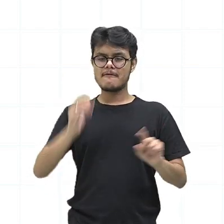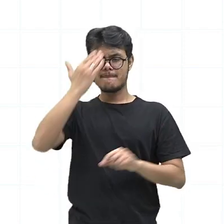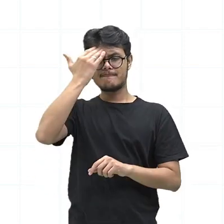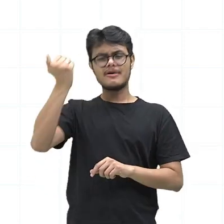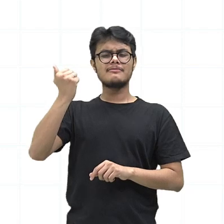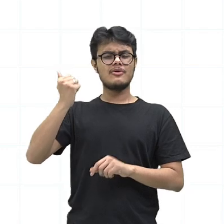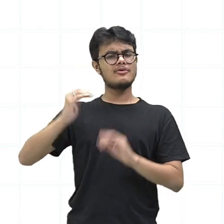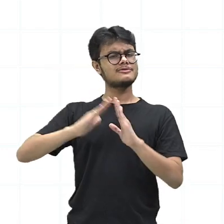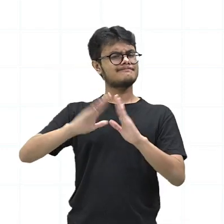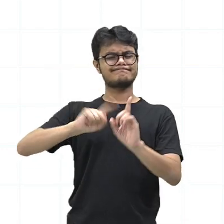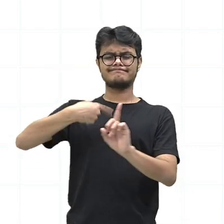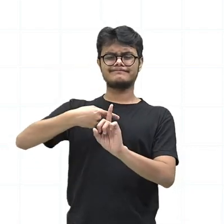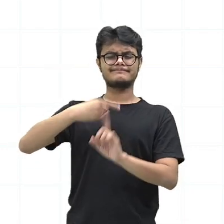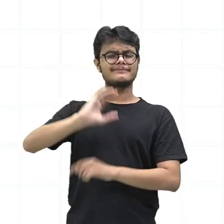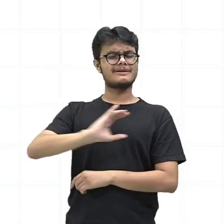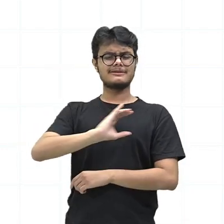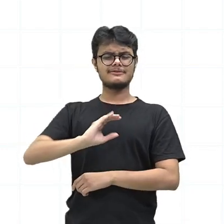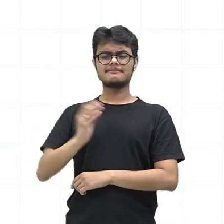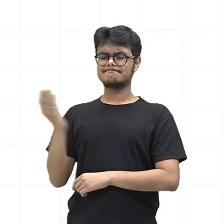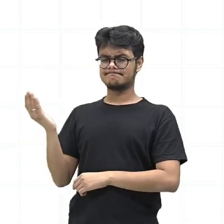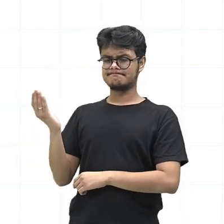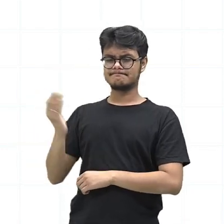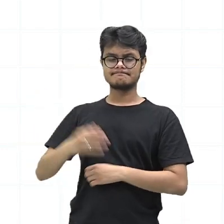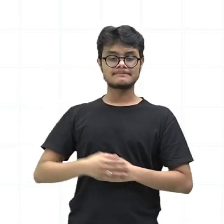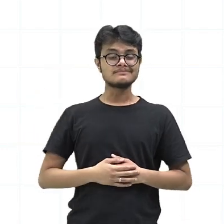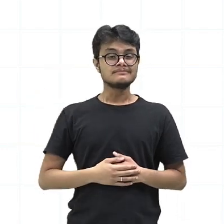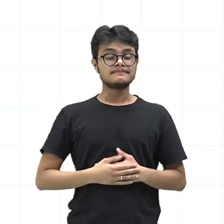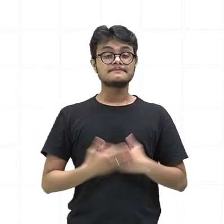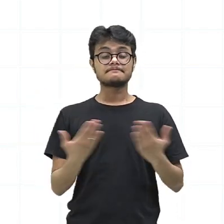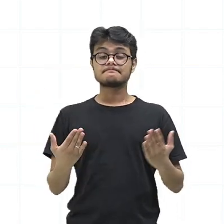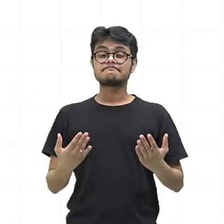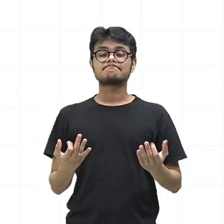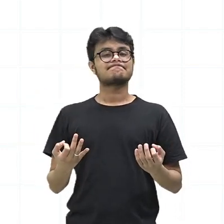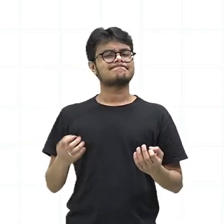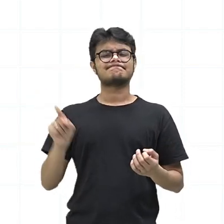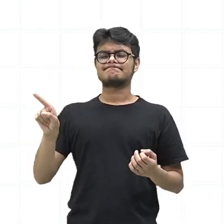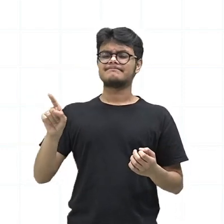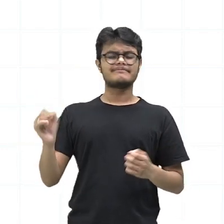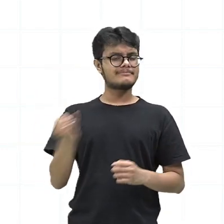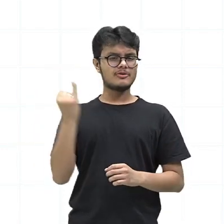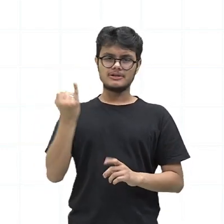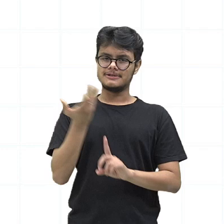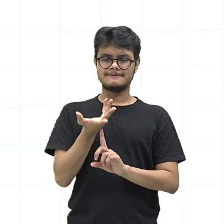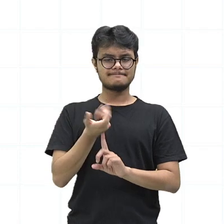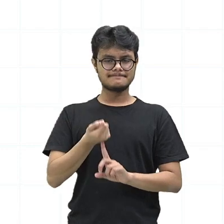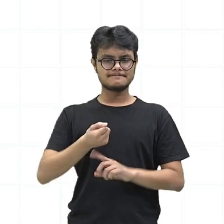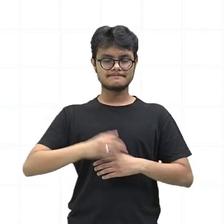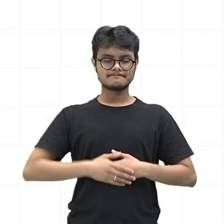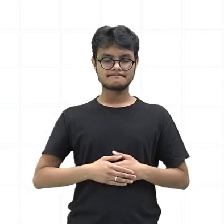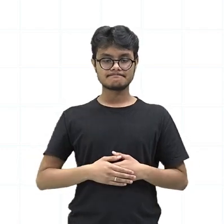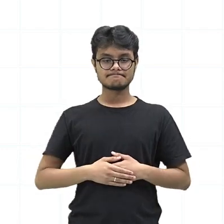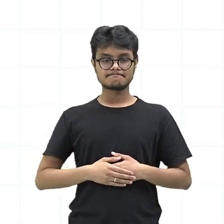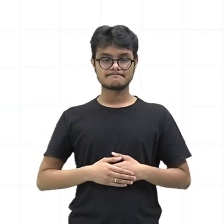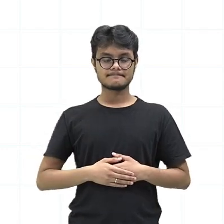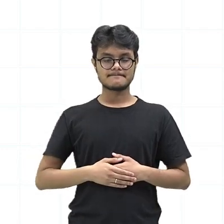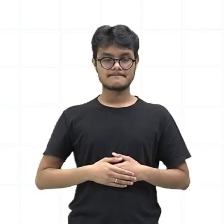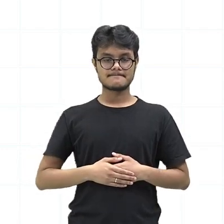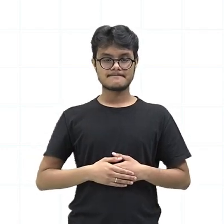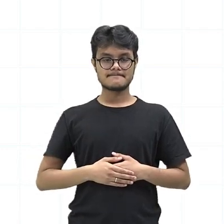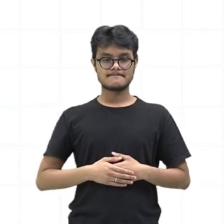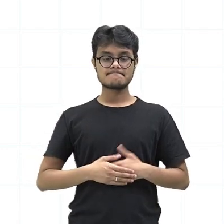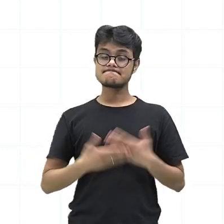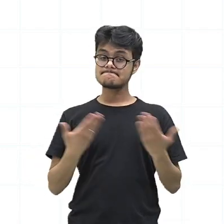famosas obras de arte da história. Um dos maiores tesouros da Santa Sé. Esse conjunto desses afrescos,